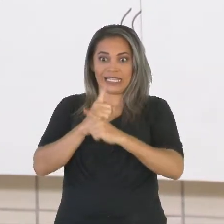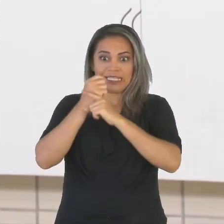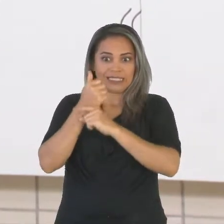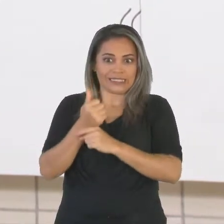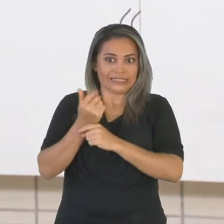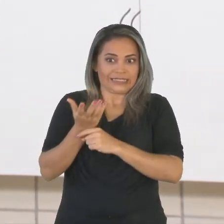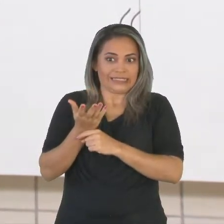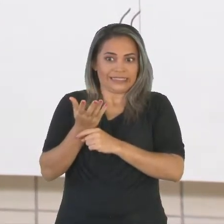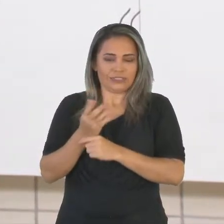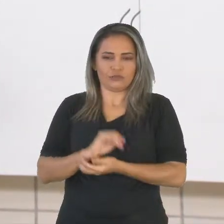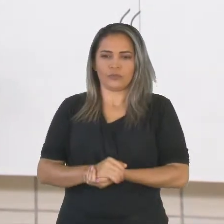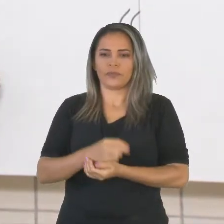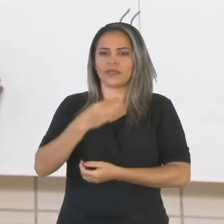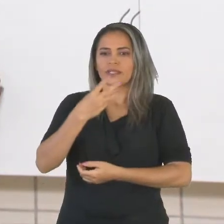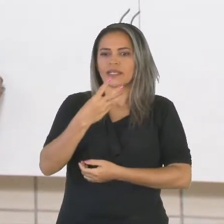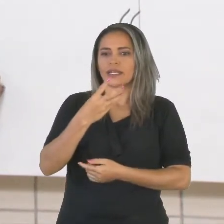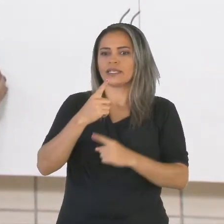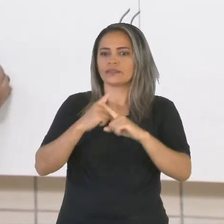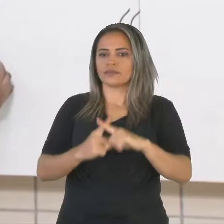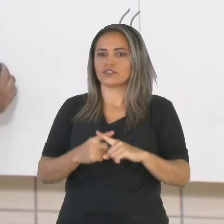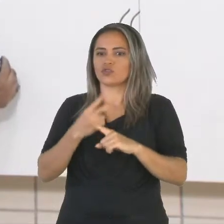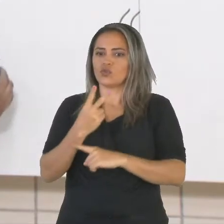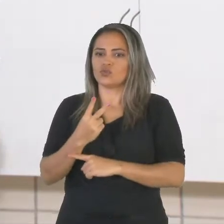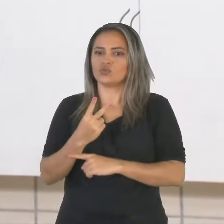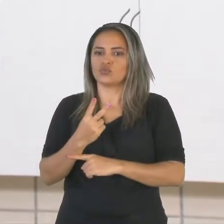tendência. 3 vezes 2